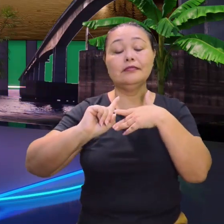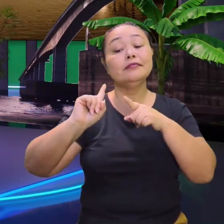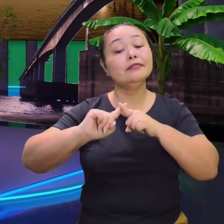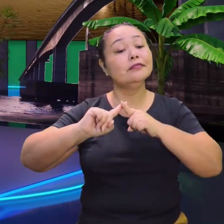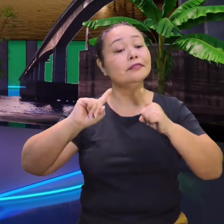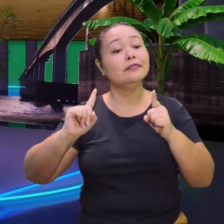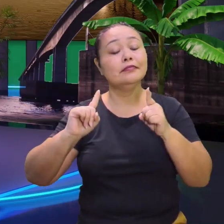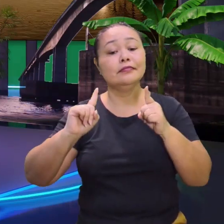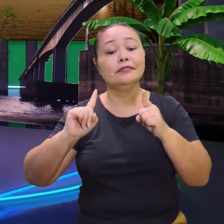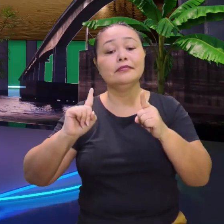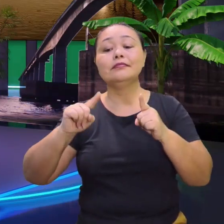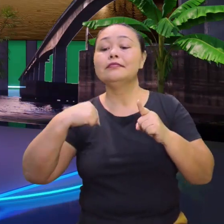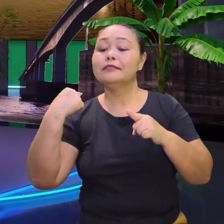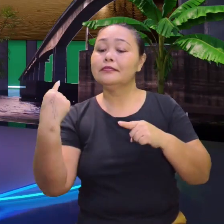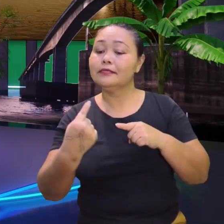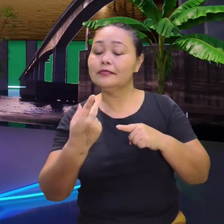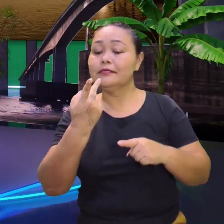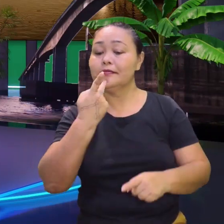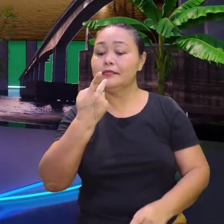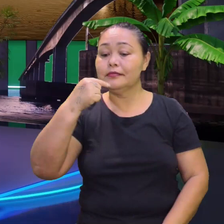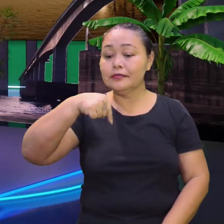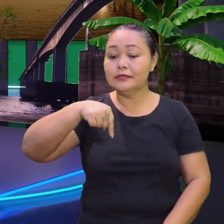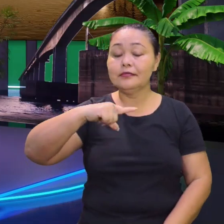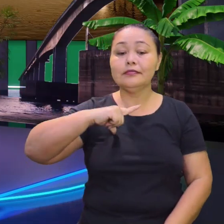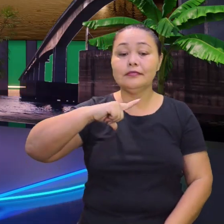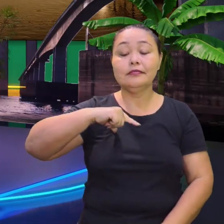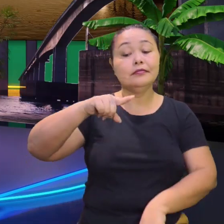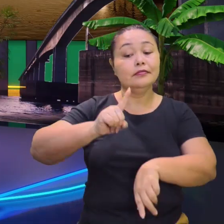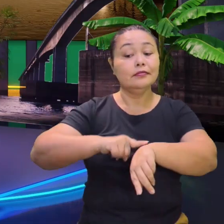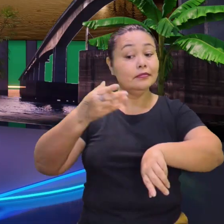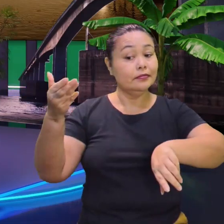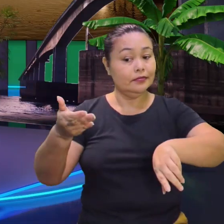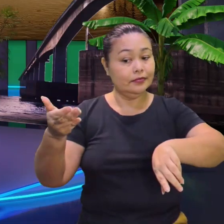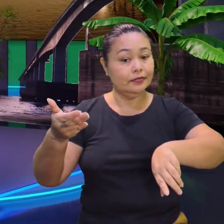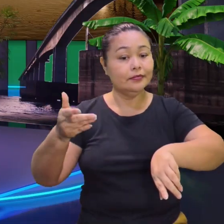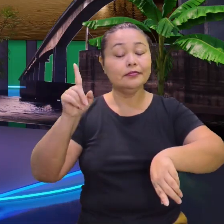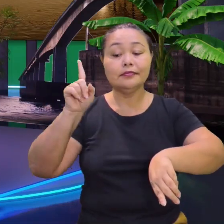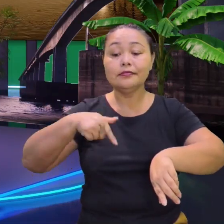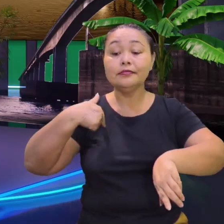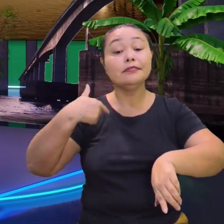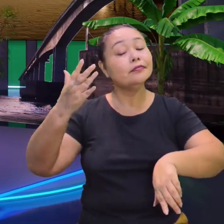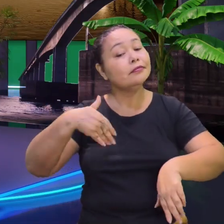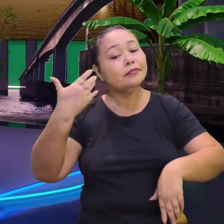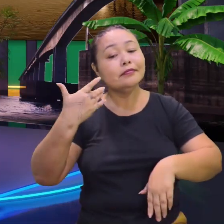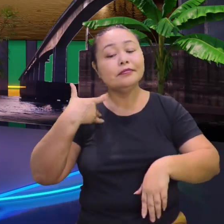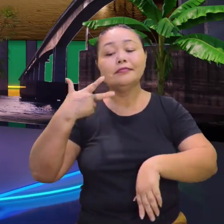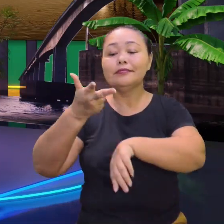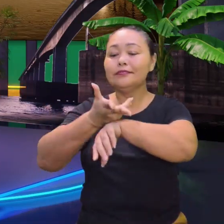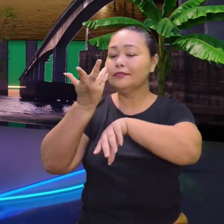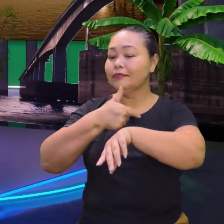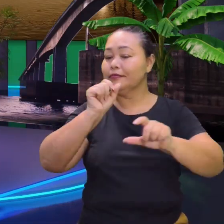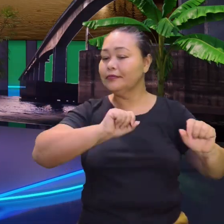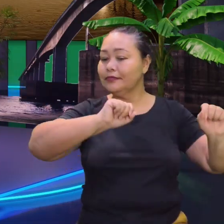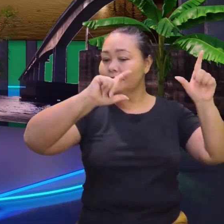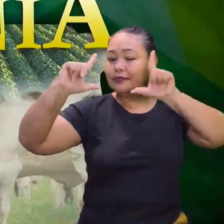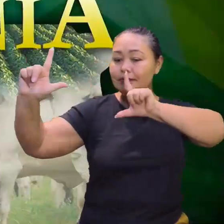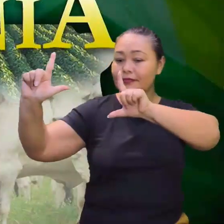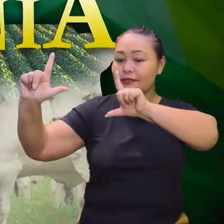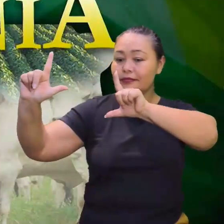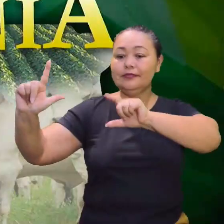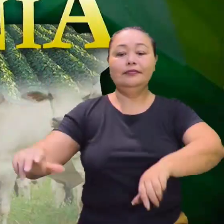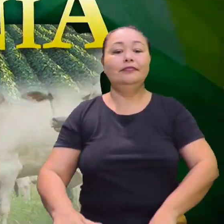certeza. Mas a gente vai falar daquilo que temos para o momento. Com certeza. Rogério? Então, Ótimo. diretor, vamos lá no quadro.